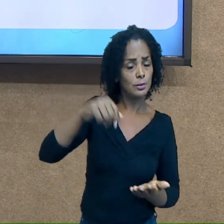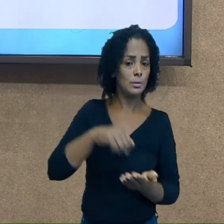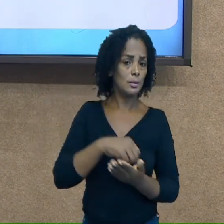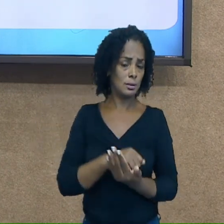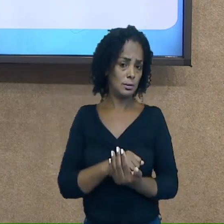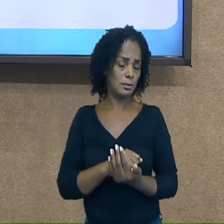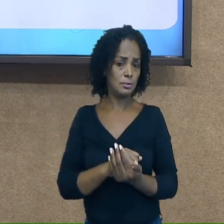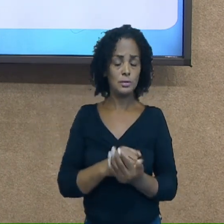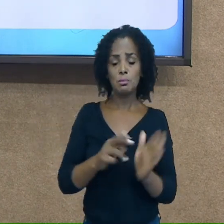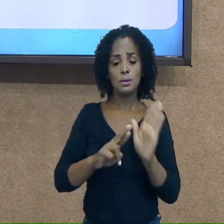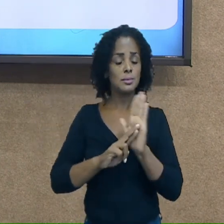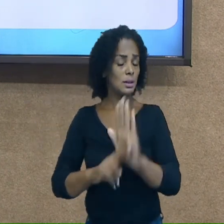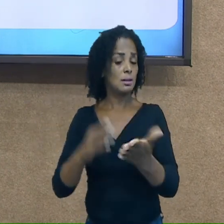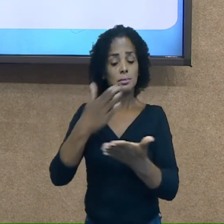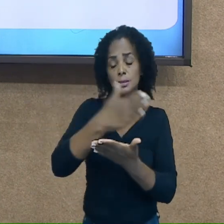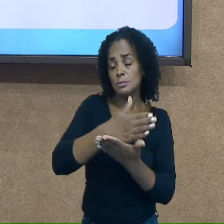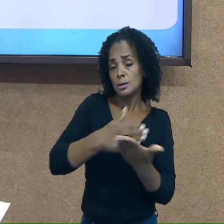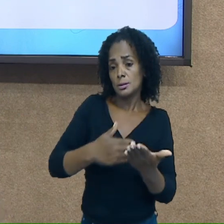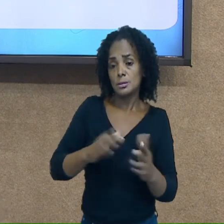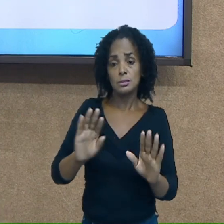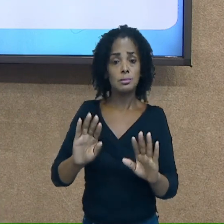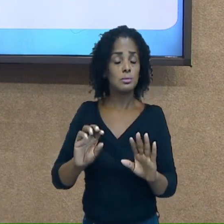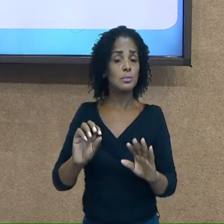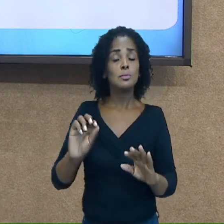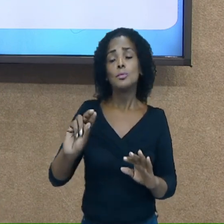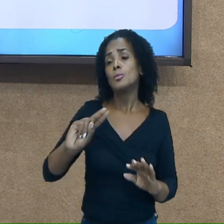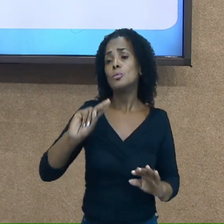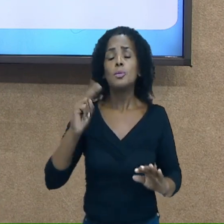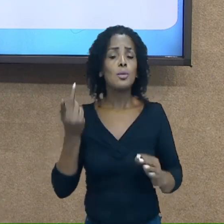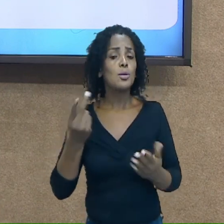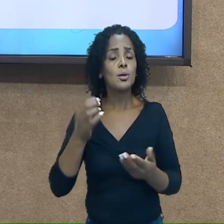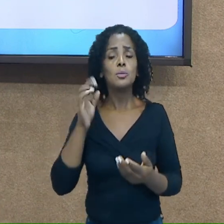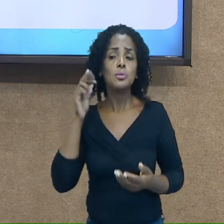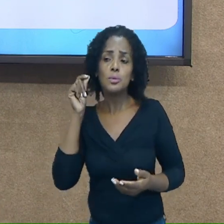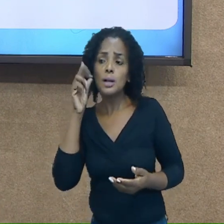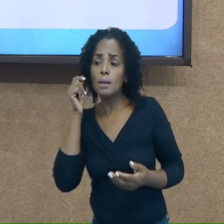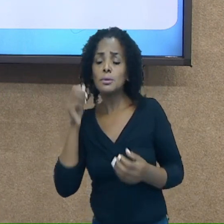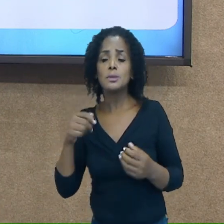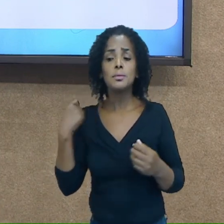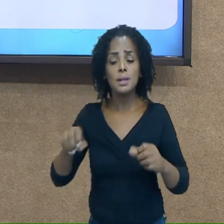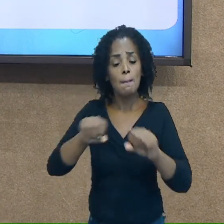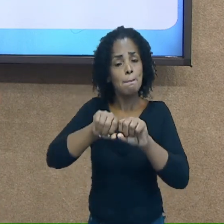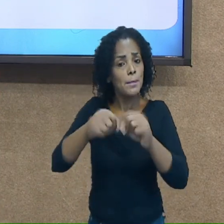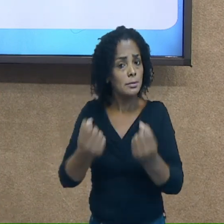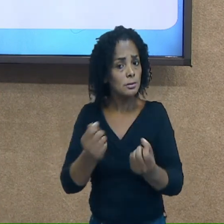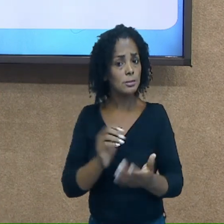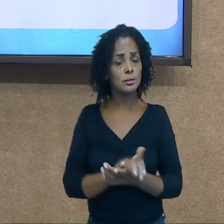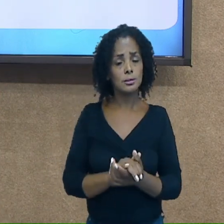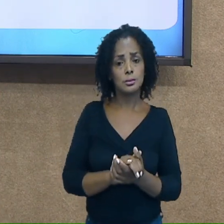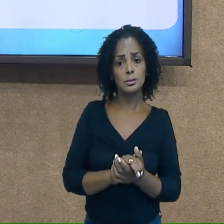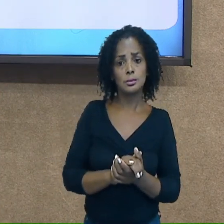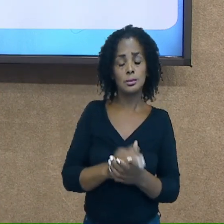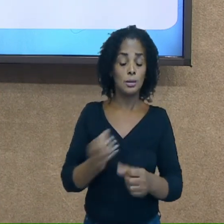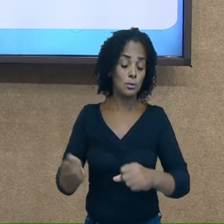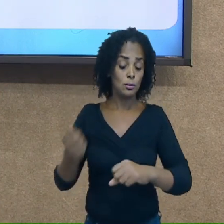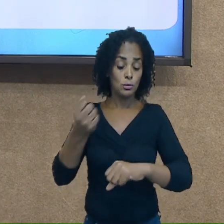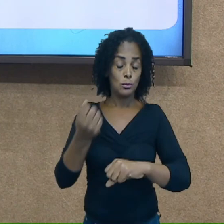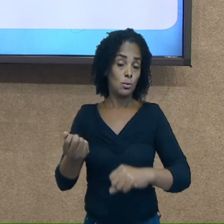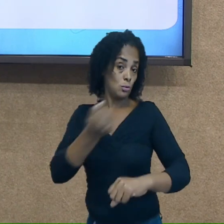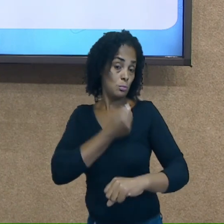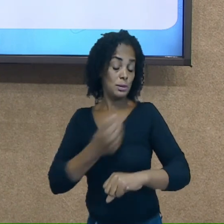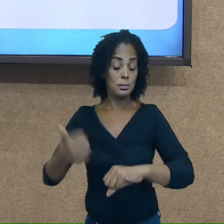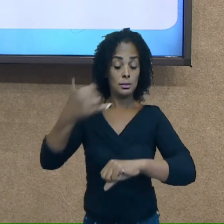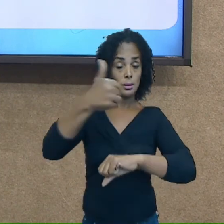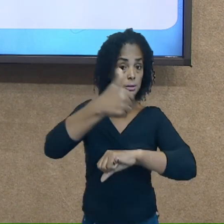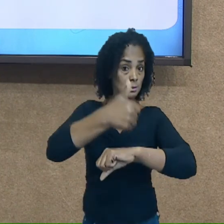vai representar só a metade, ou um lápis que você vai precisar partir, ok? Então, o número de cima, que é o numerador,